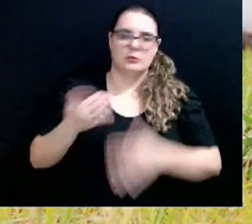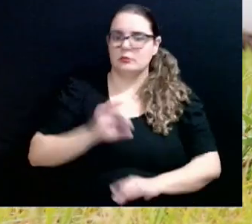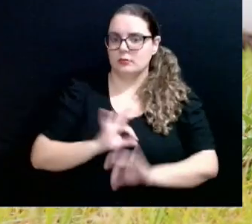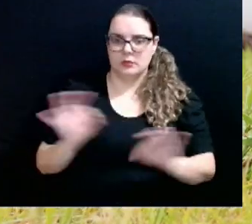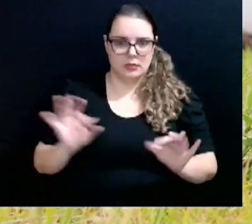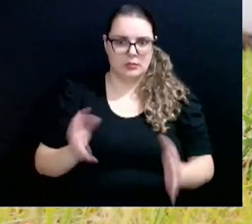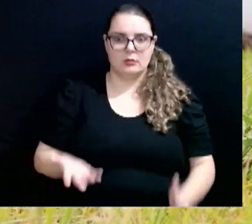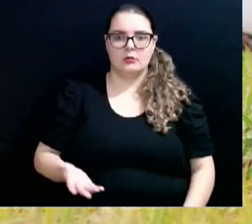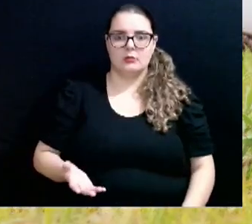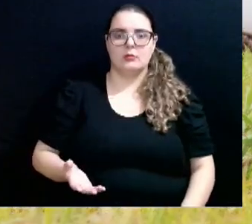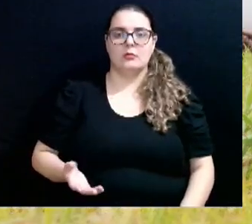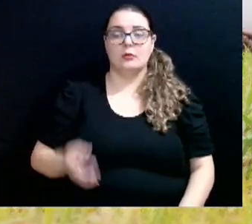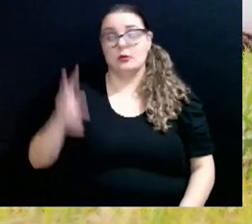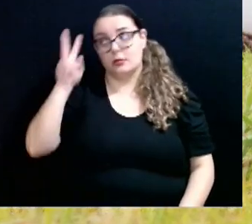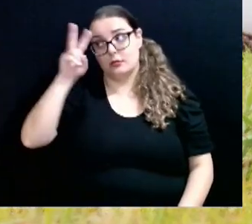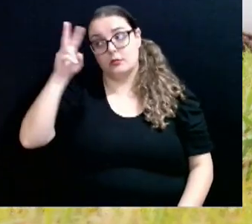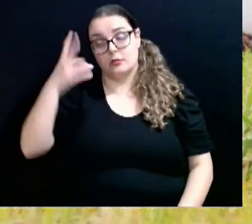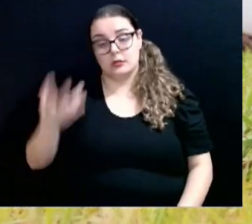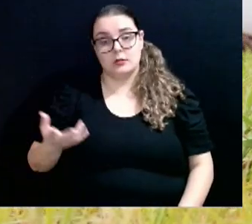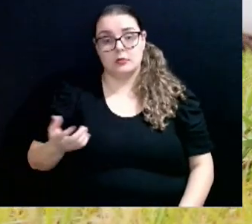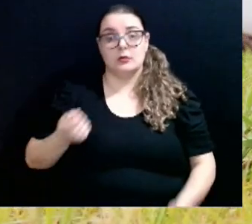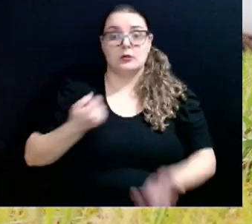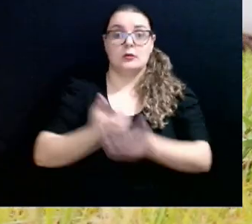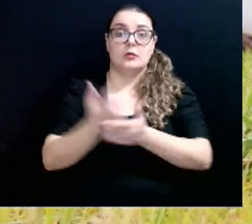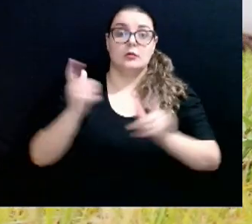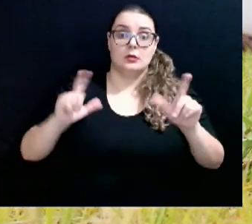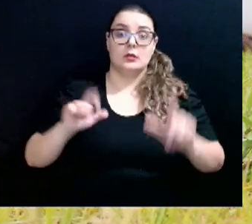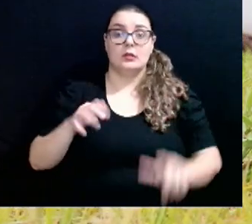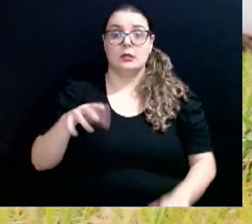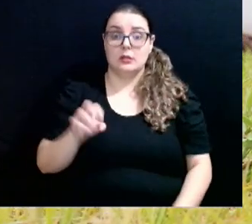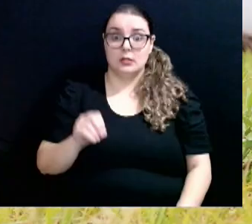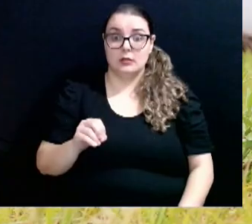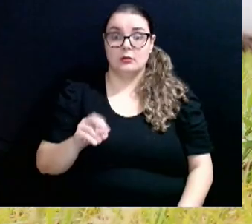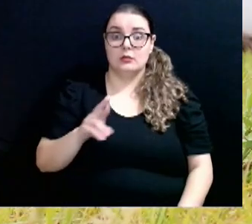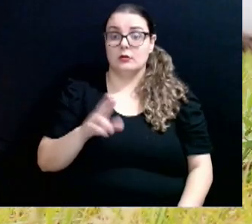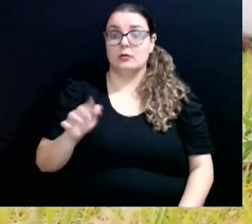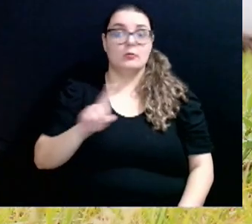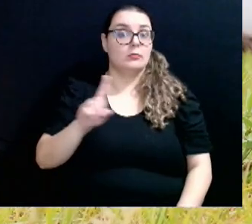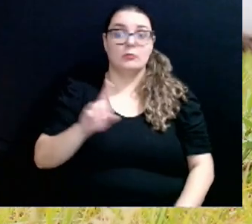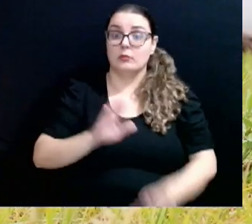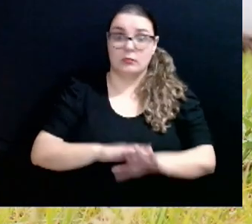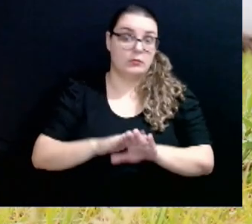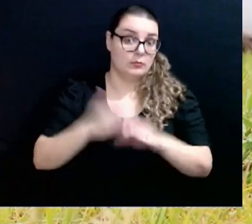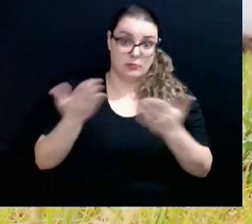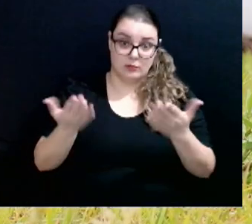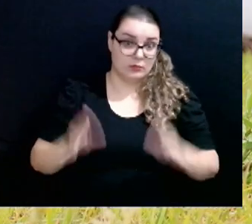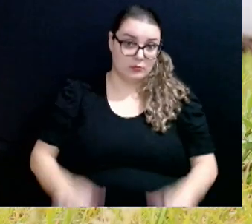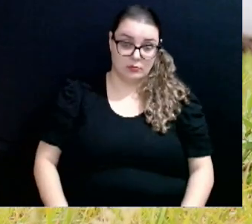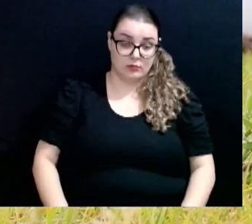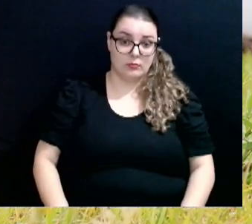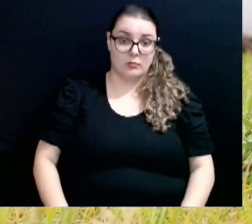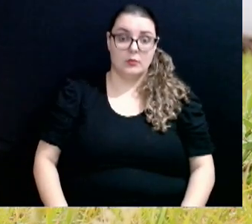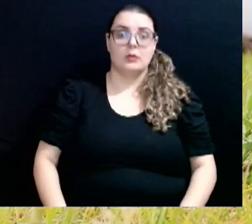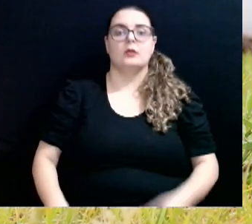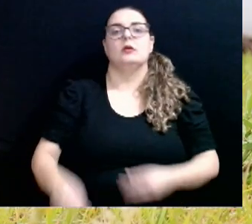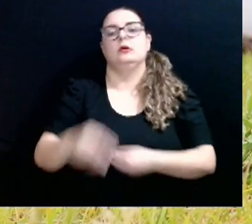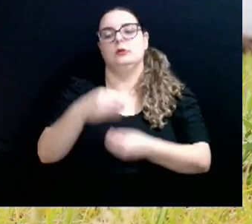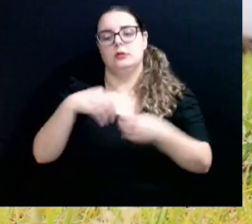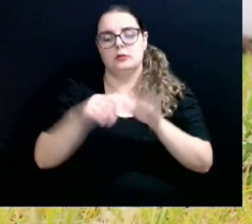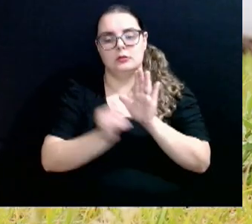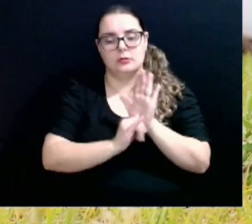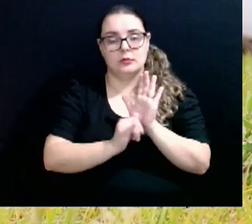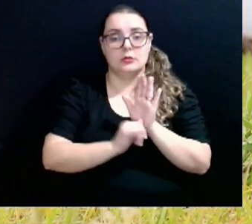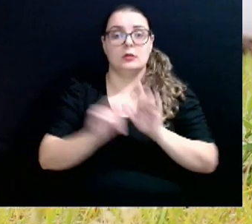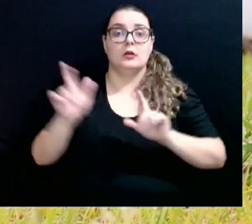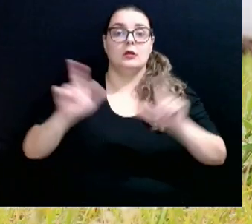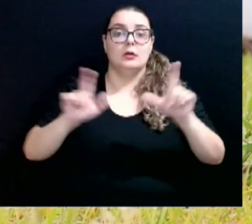lembro, tem casos de você comprar televisões em leilões de bens da Receita, elas não funcionam, né? Então isso vai estar tudo no edital, dizendo, olha, as televisões foram testadas,